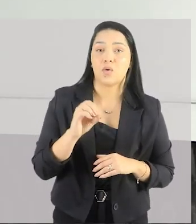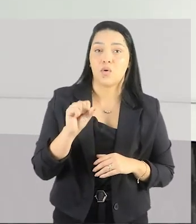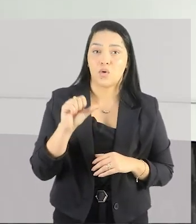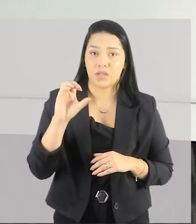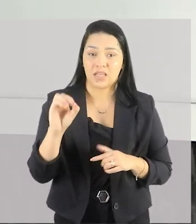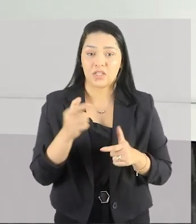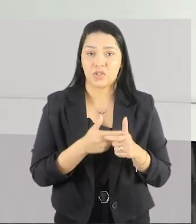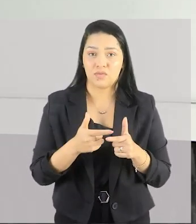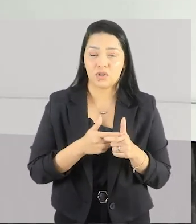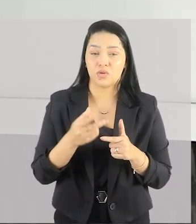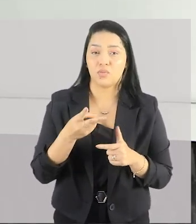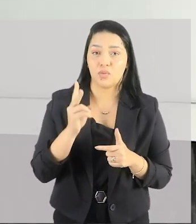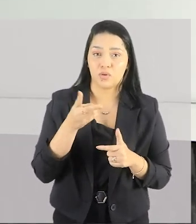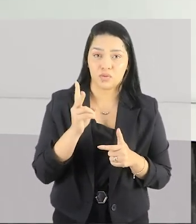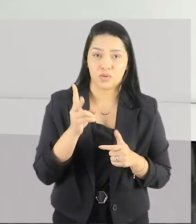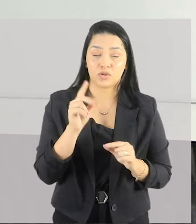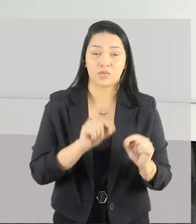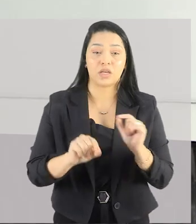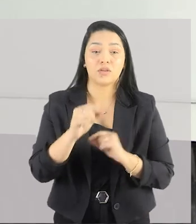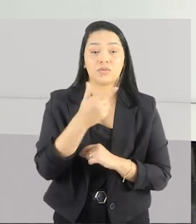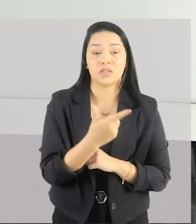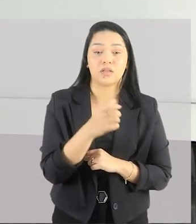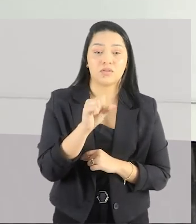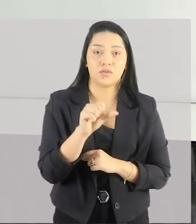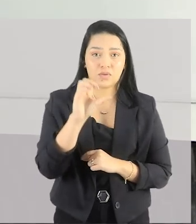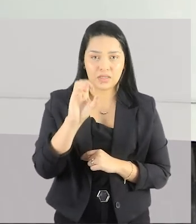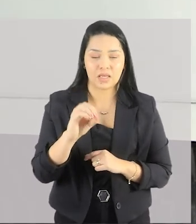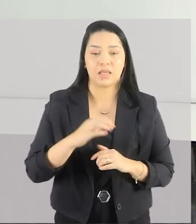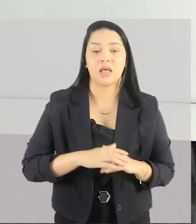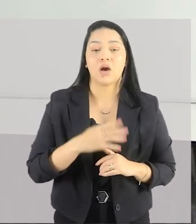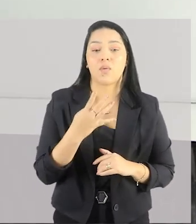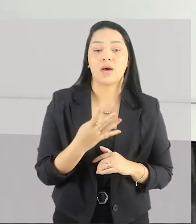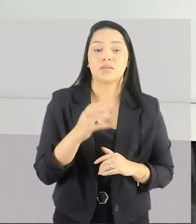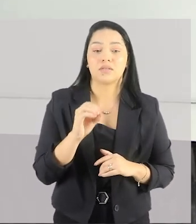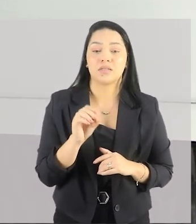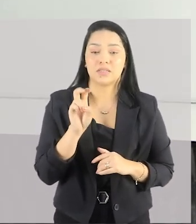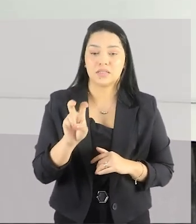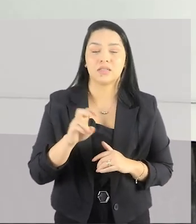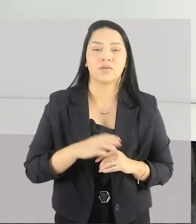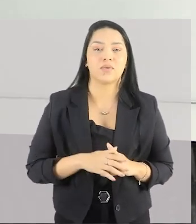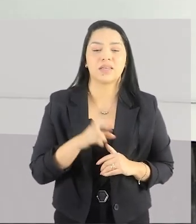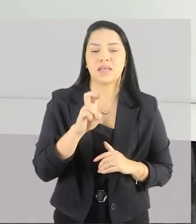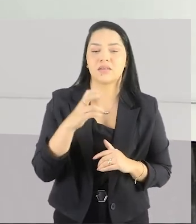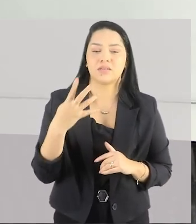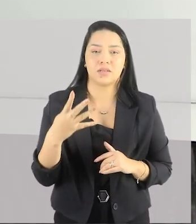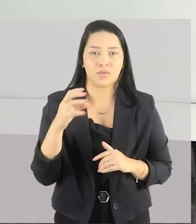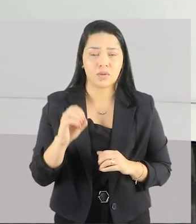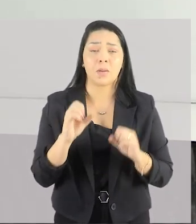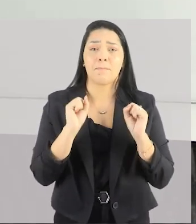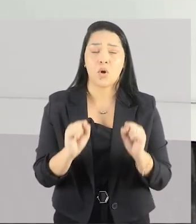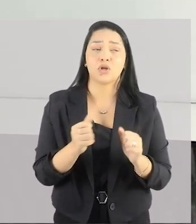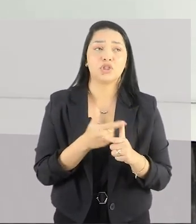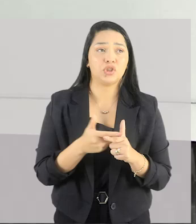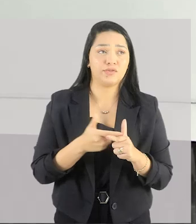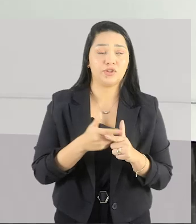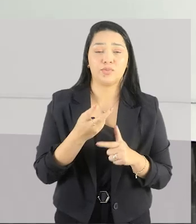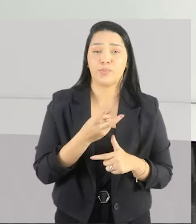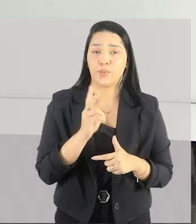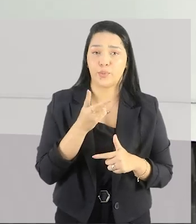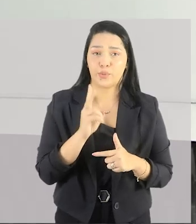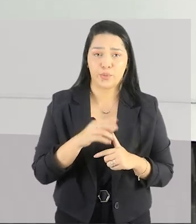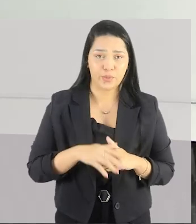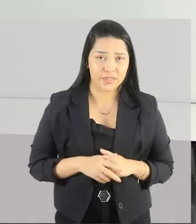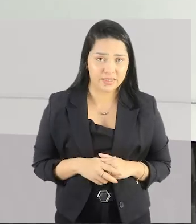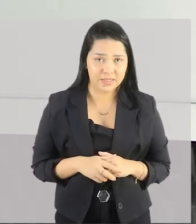por 2, eu obtenho 270, 405, 540. Ainda dá para dividir por 2. Dividindo